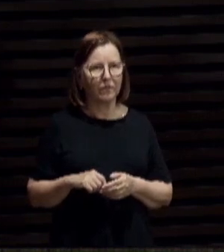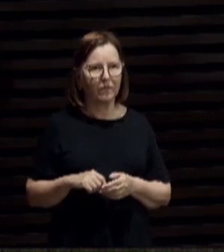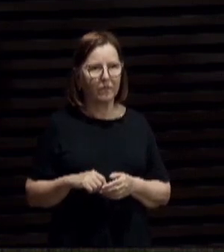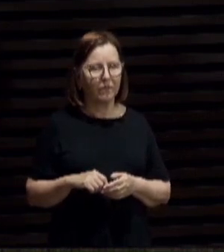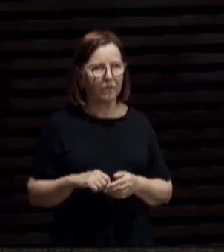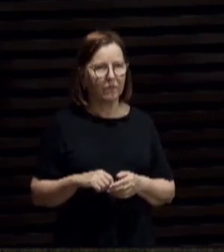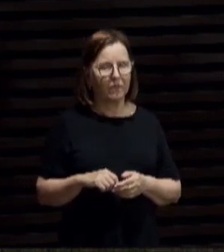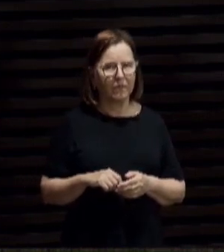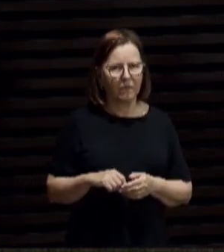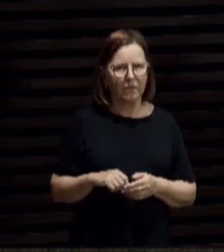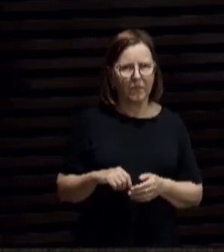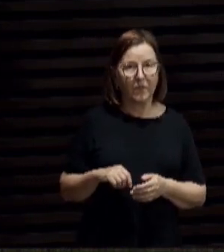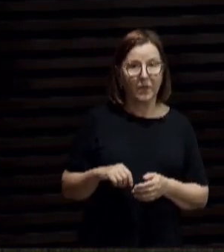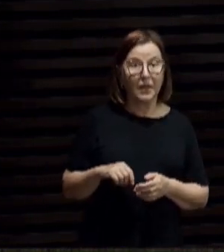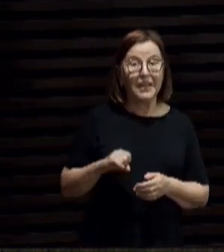mesmo o Senhor?